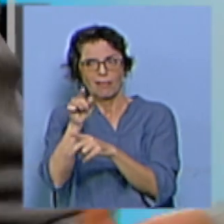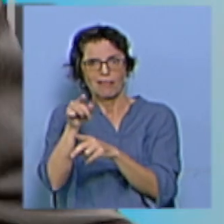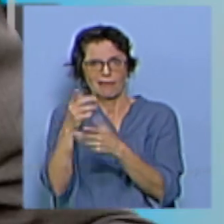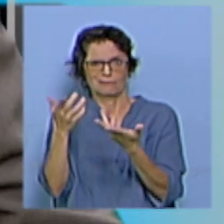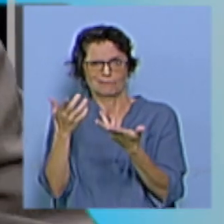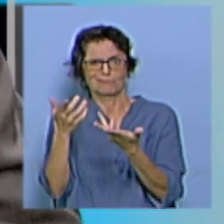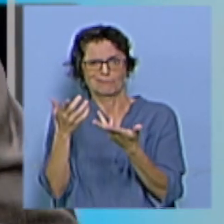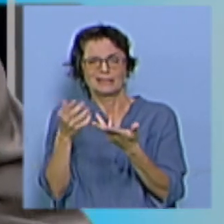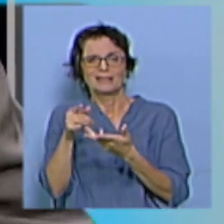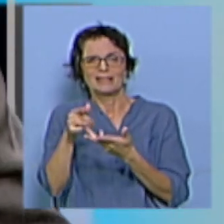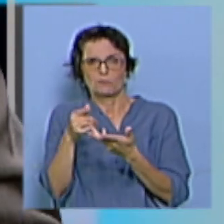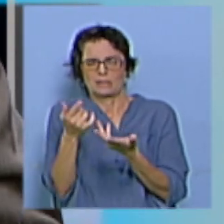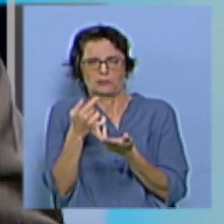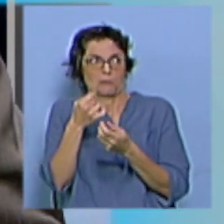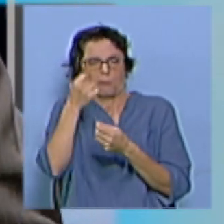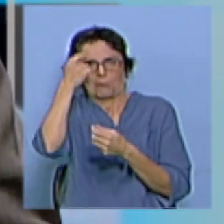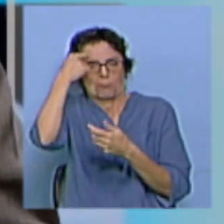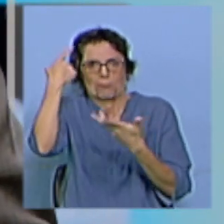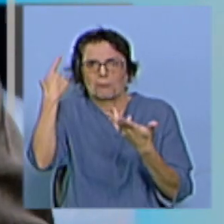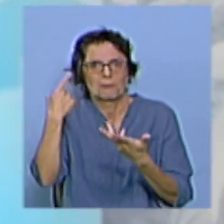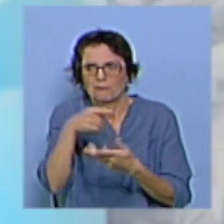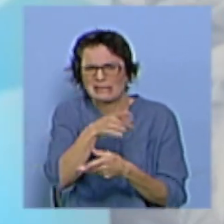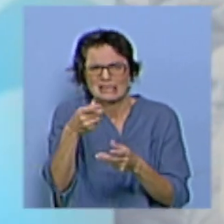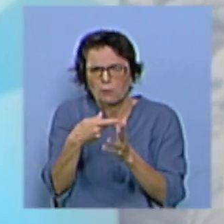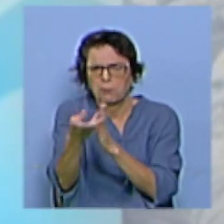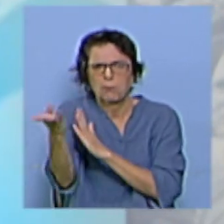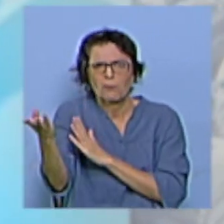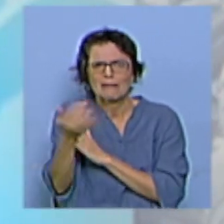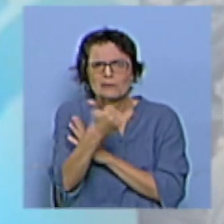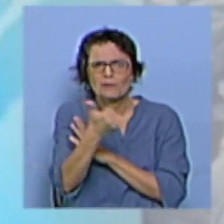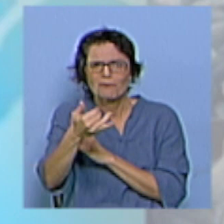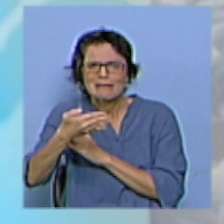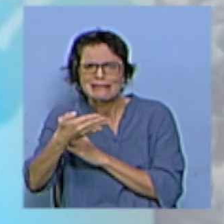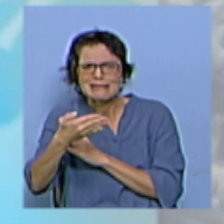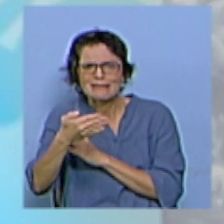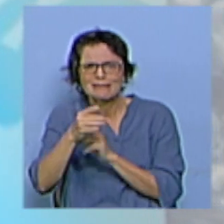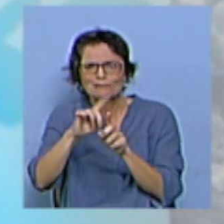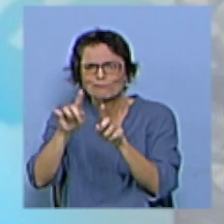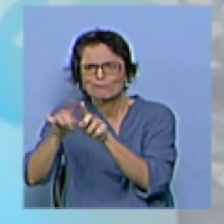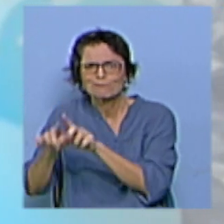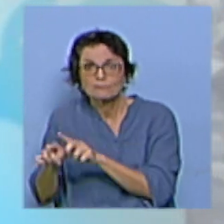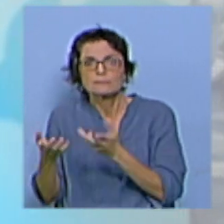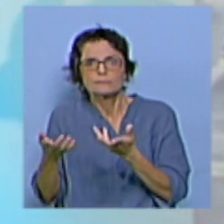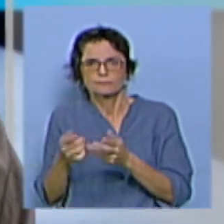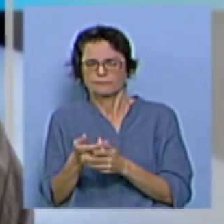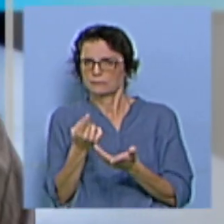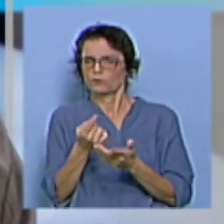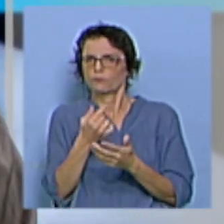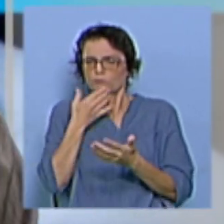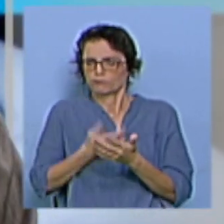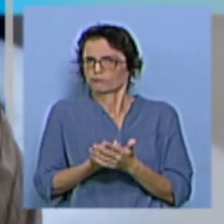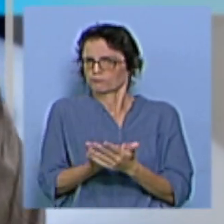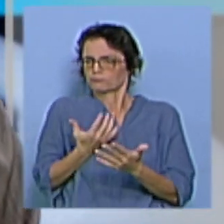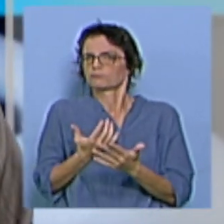todos os feitios, realmente. E, portanto, uma experiência muito pessoal, não é? Muito pessoal e muito positiva. Portanto, eu mas devo nem todos dizer... a